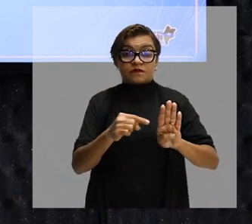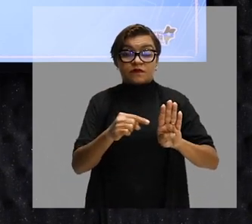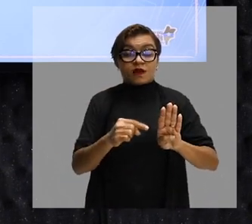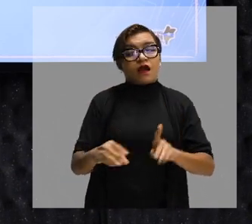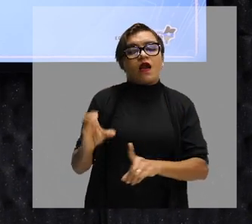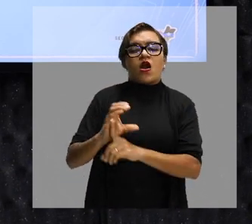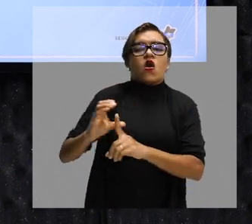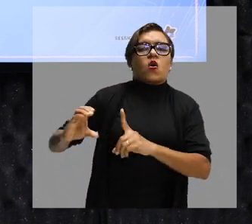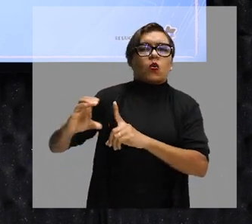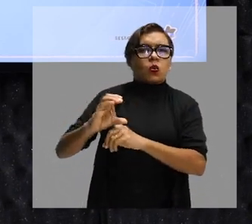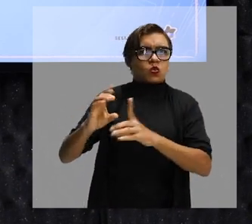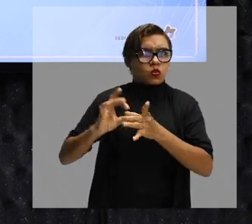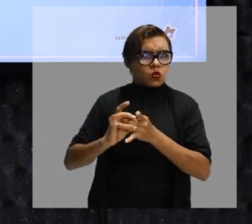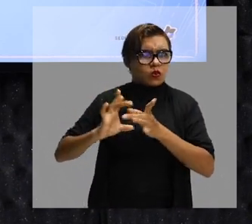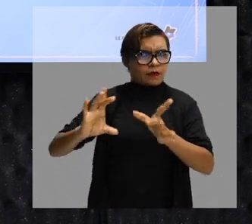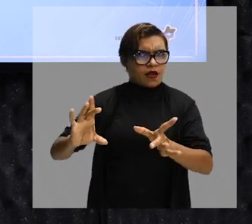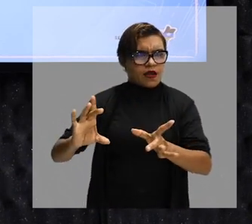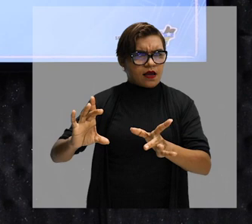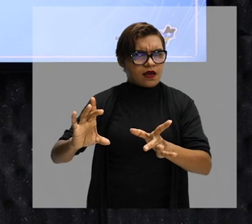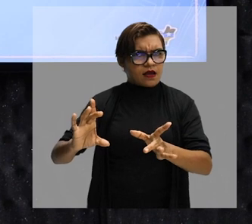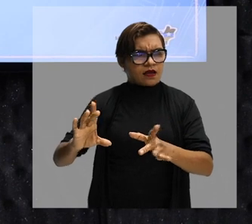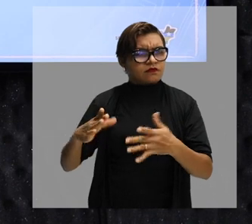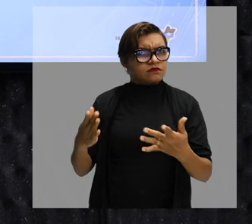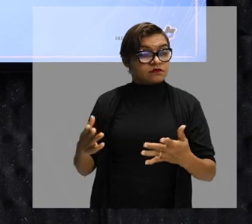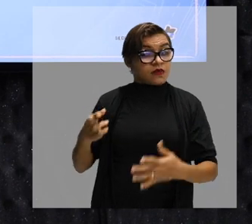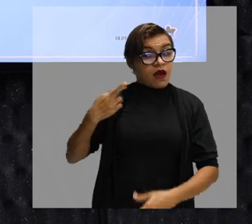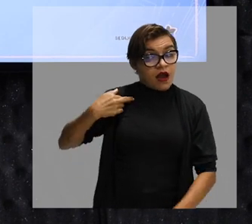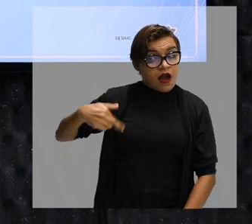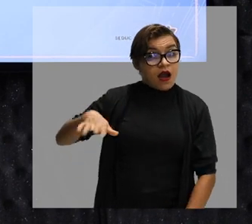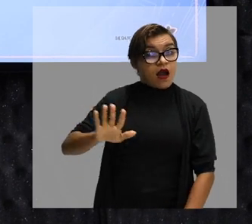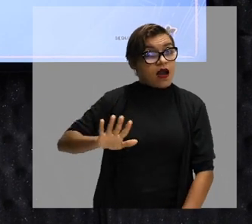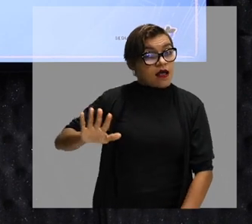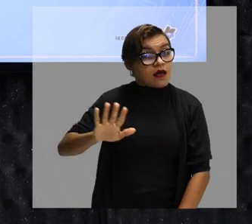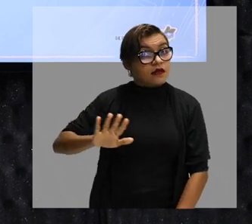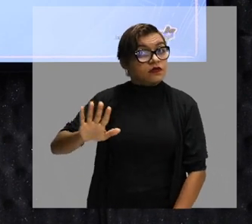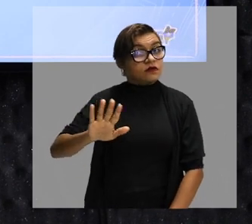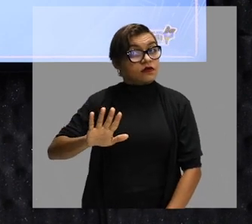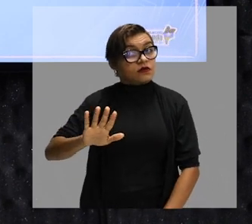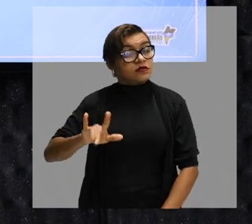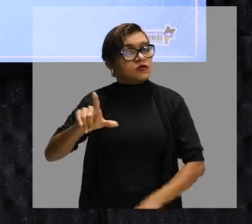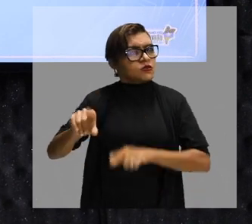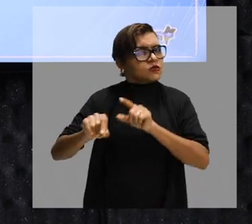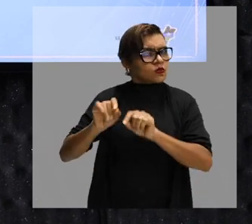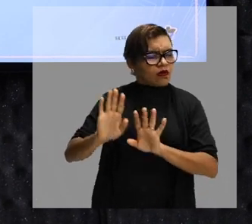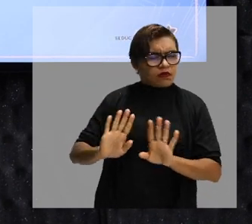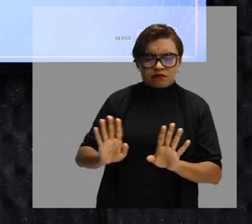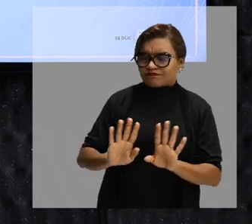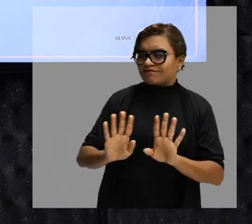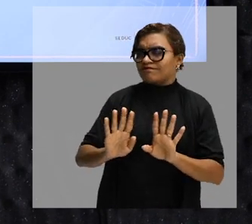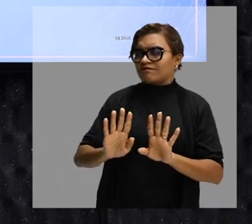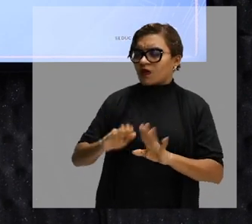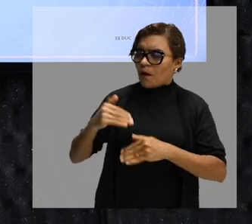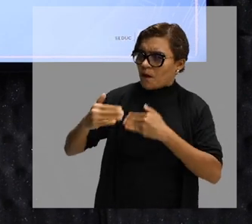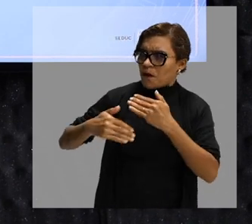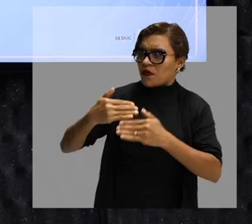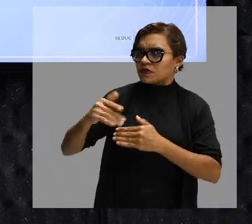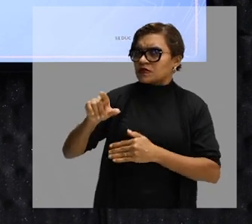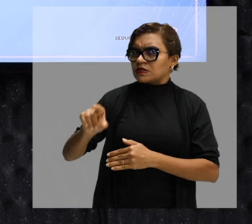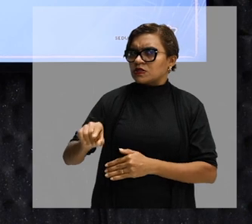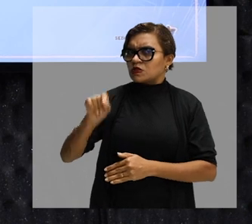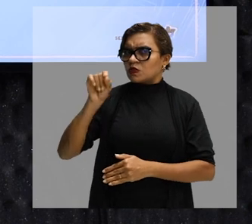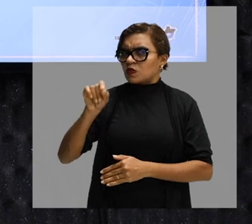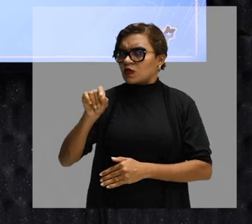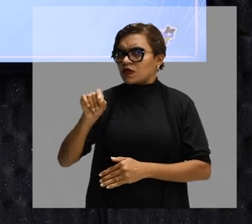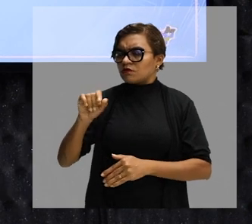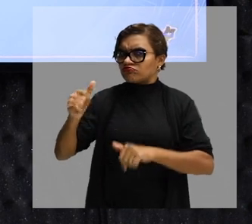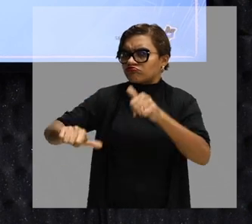era bem assim a história. Então, a liberdade, aqui a questão religiosa já não era uma questão de seletividade, já não era um processo seletivo, já não era um